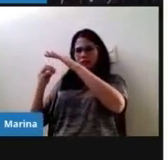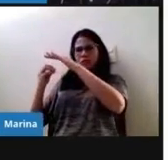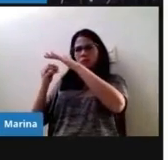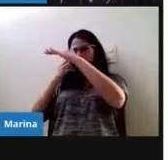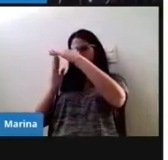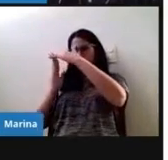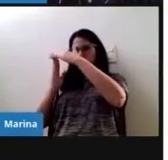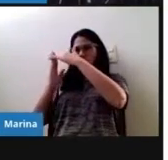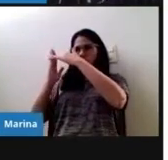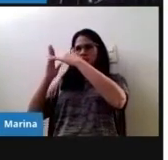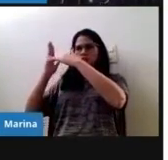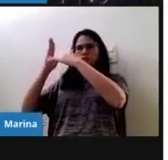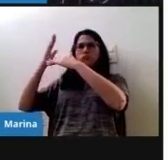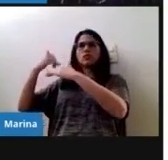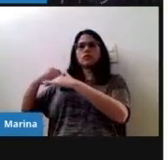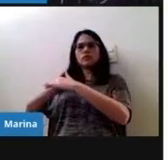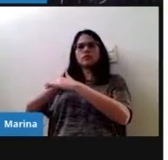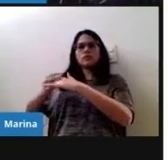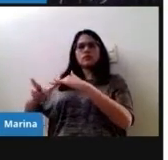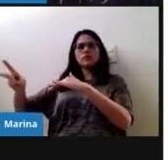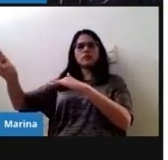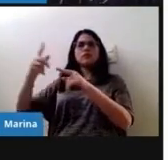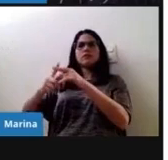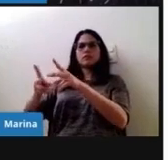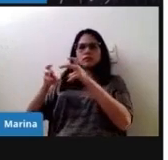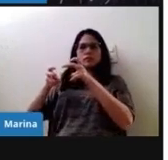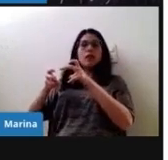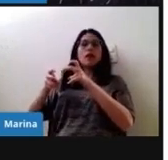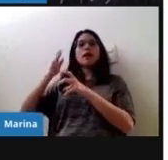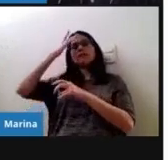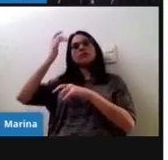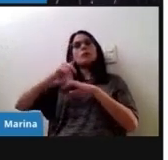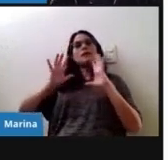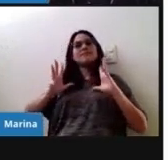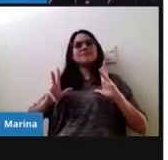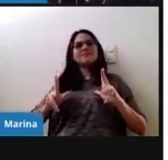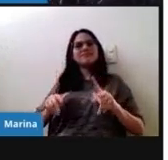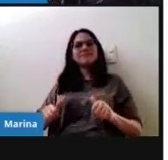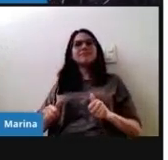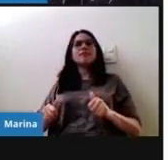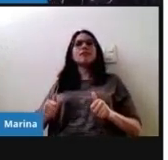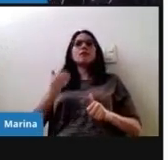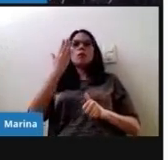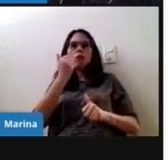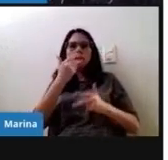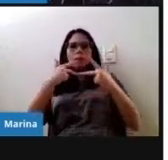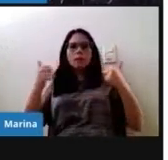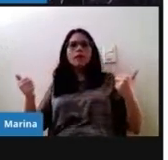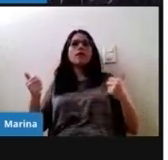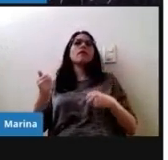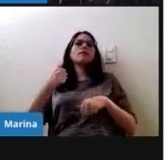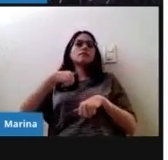que o saneamento, a higiene, assim como também os aspectos nutricionais,